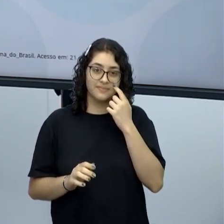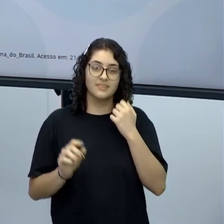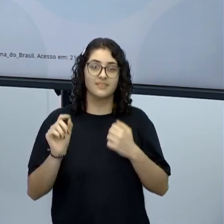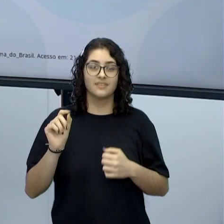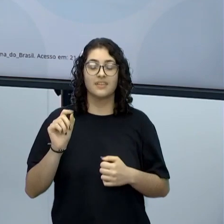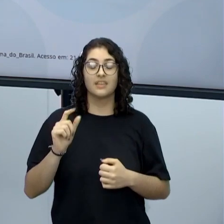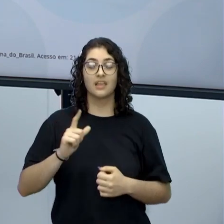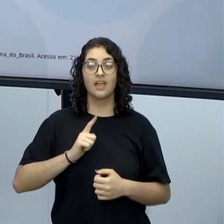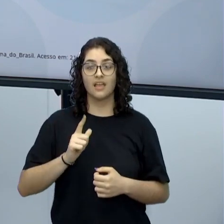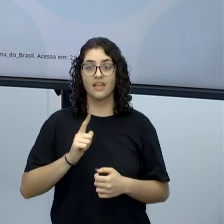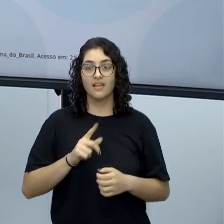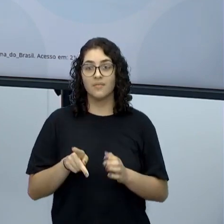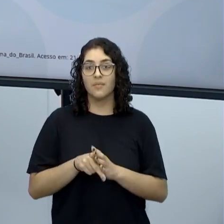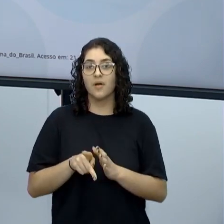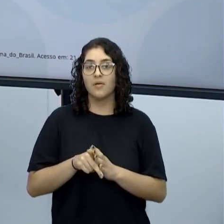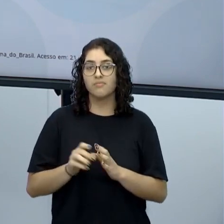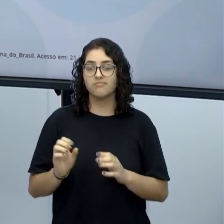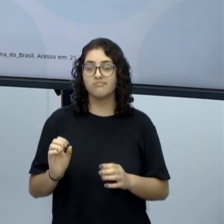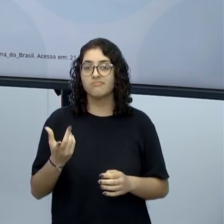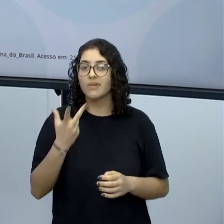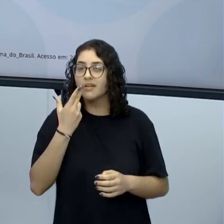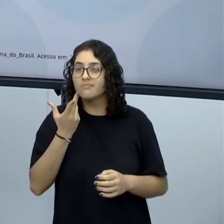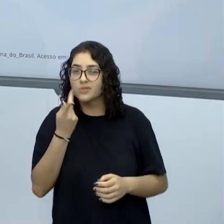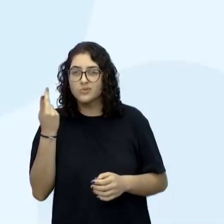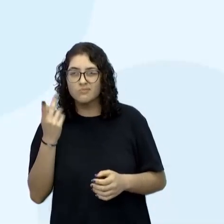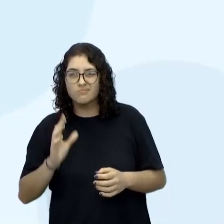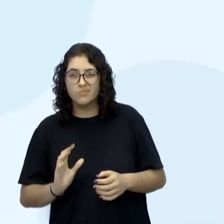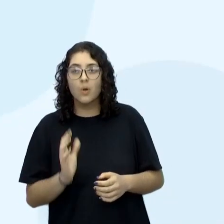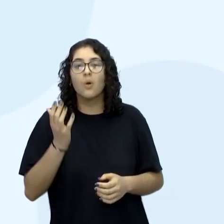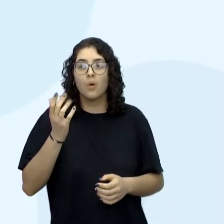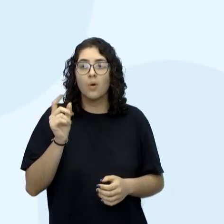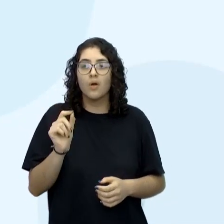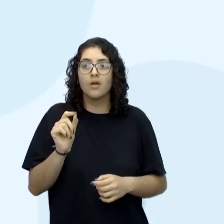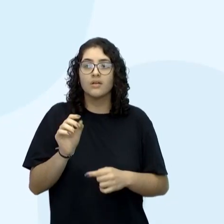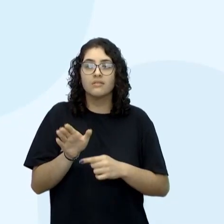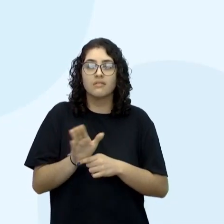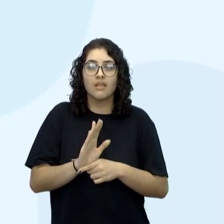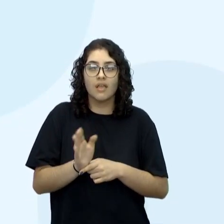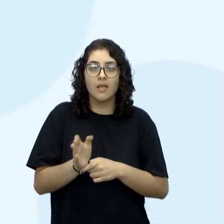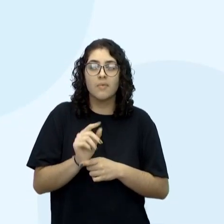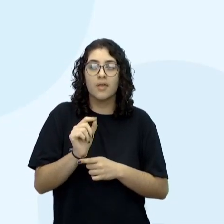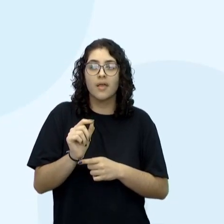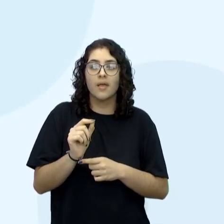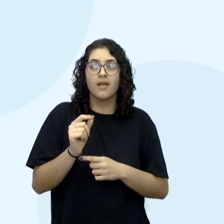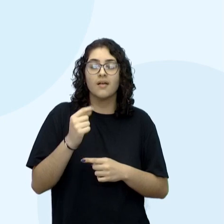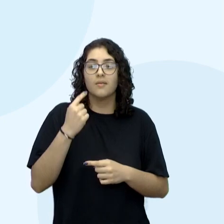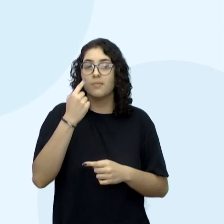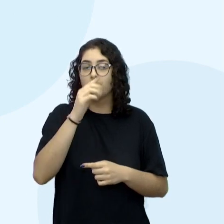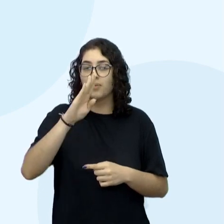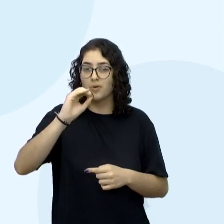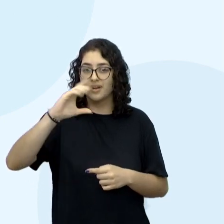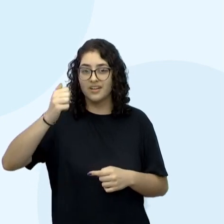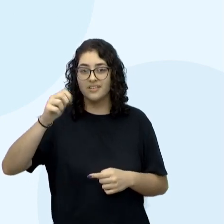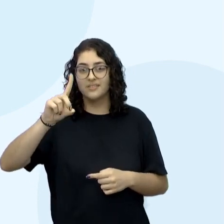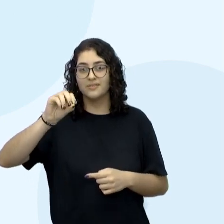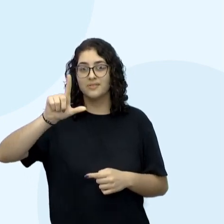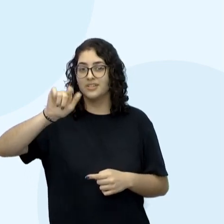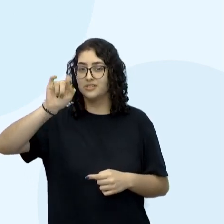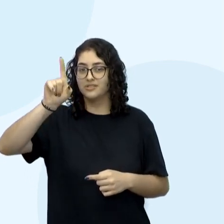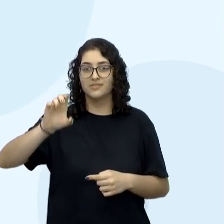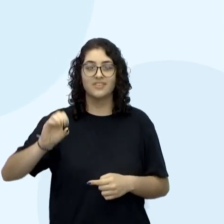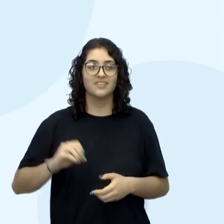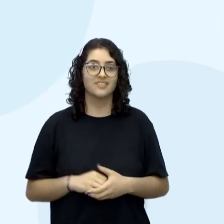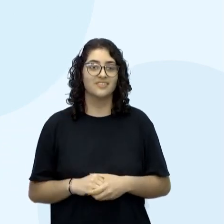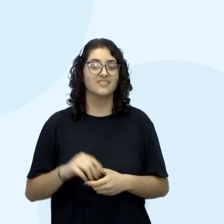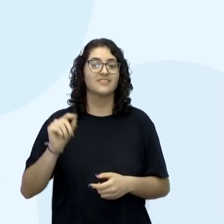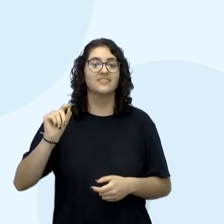uma reação a isto, que é o cinema conhecido como cinema da boca do lixo. Na passagem, vou ler para vocês ficar tranquilo.